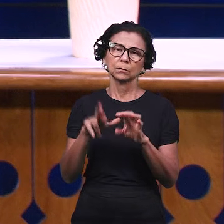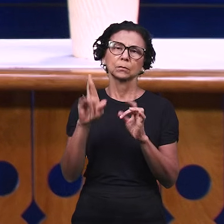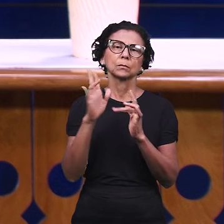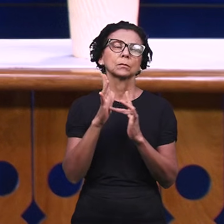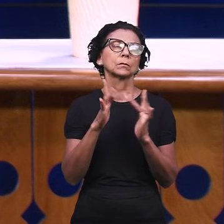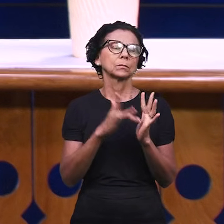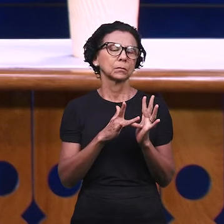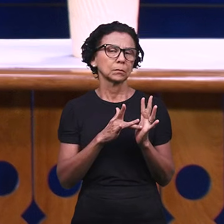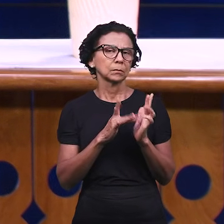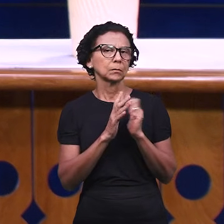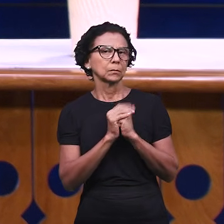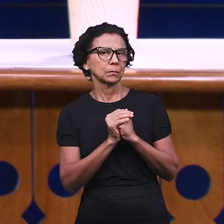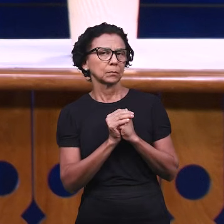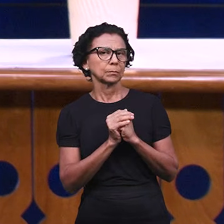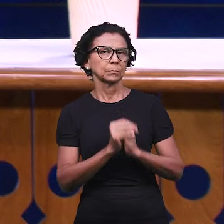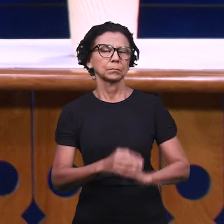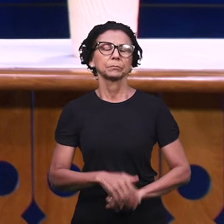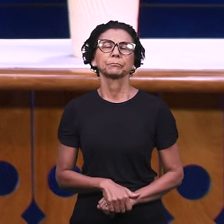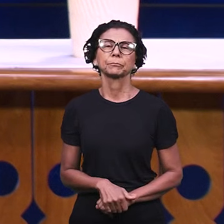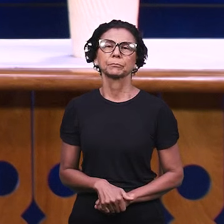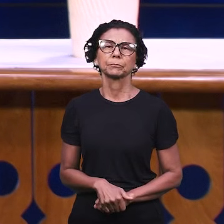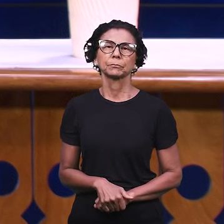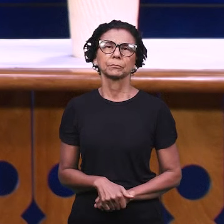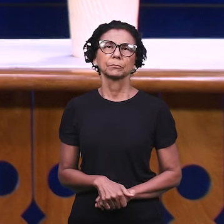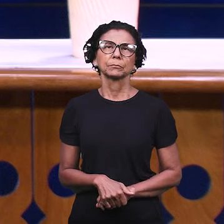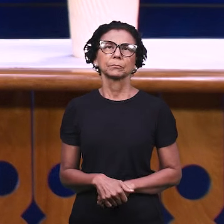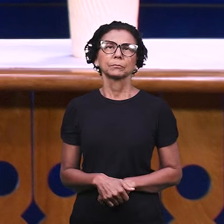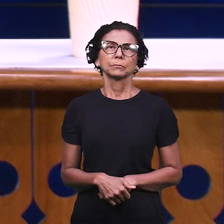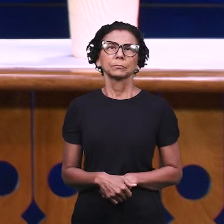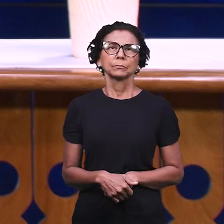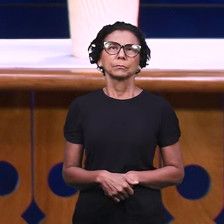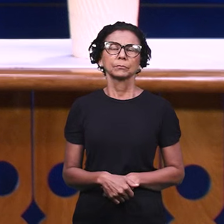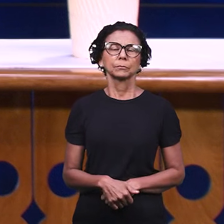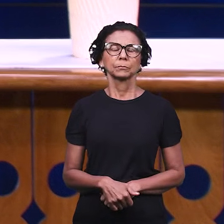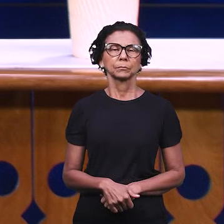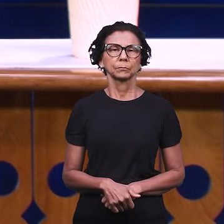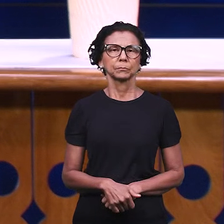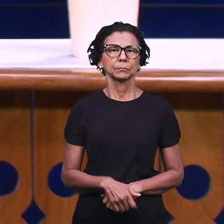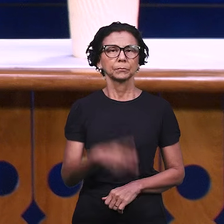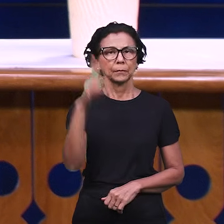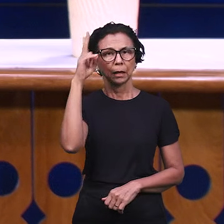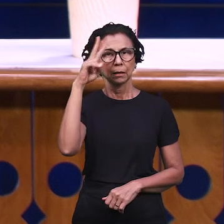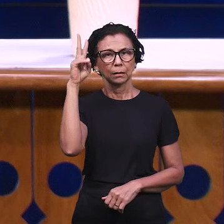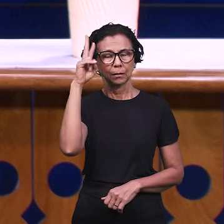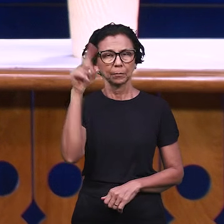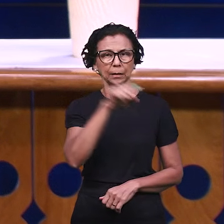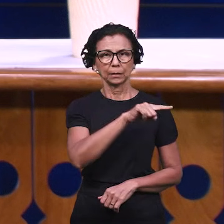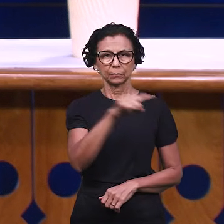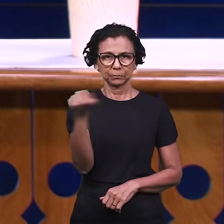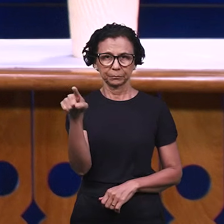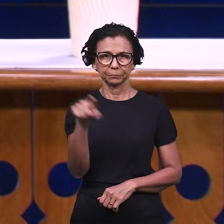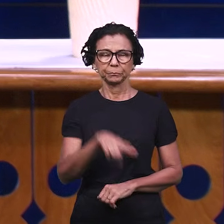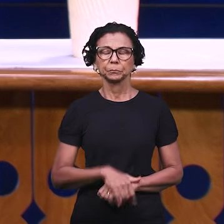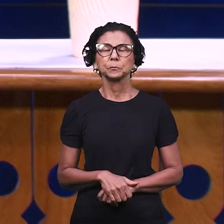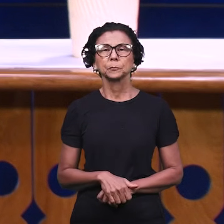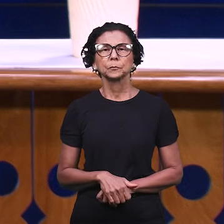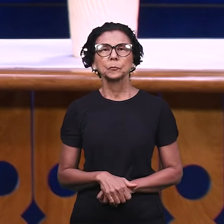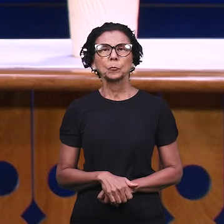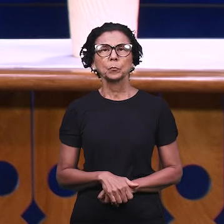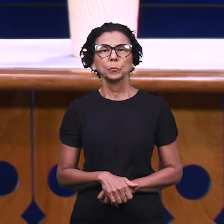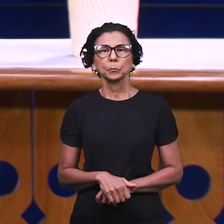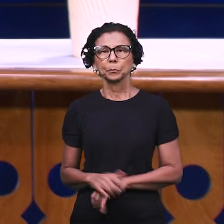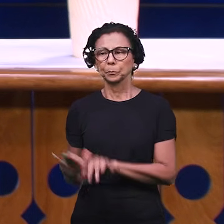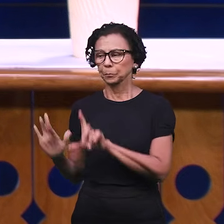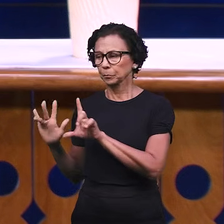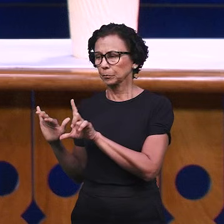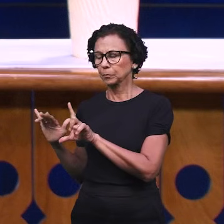vinda gloriosa do Senhor Jesus. Amém. Gostaríamos de lembrar a todos que estão conosco que